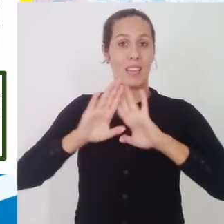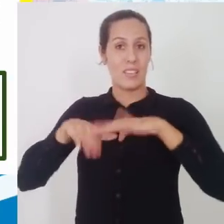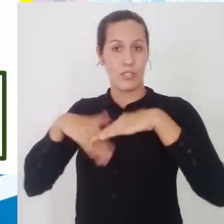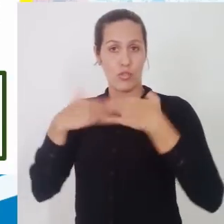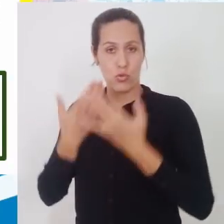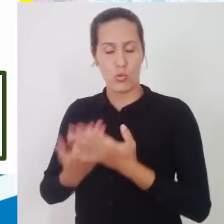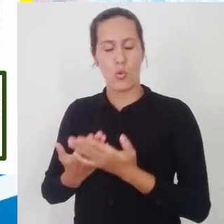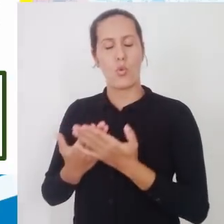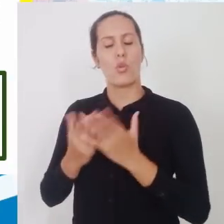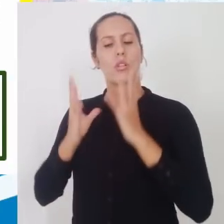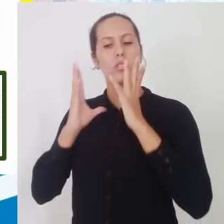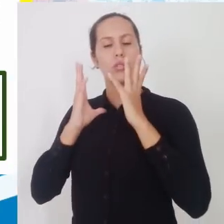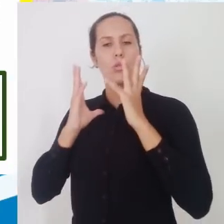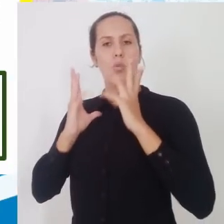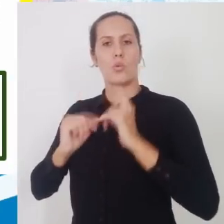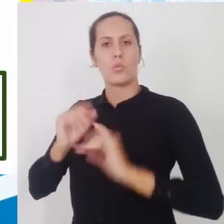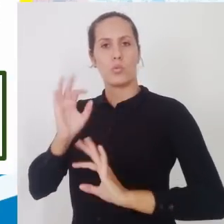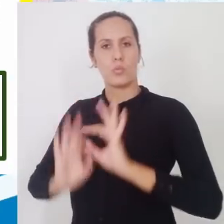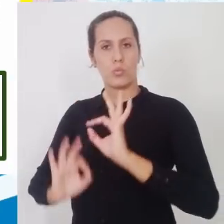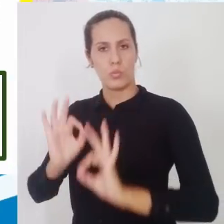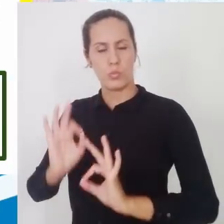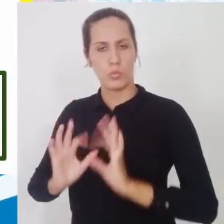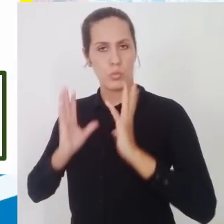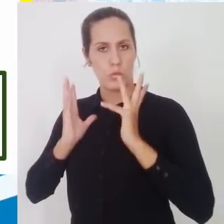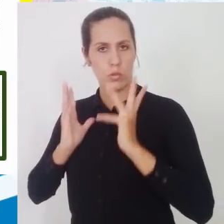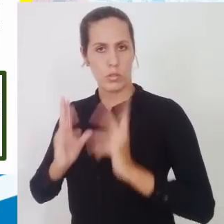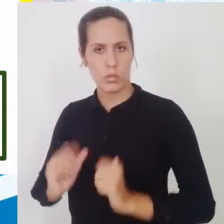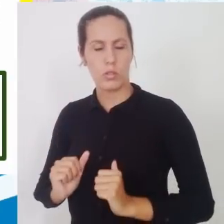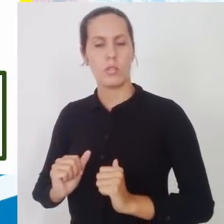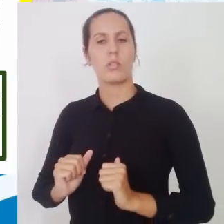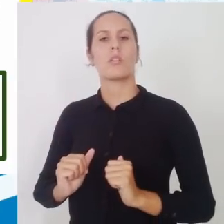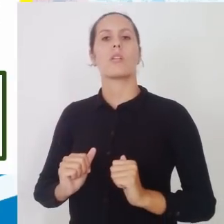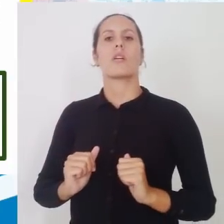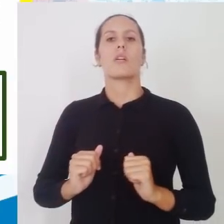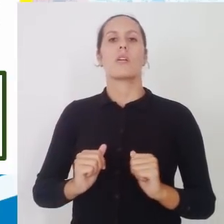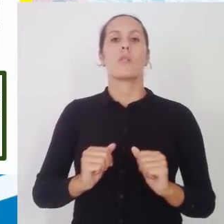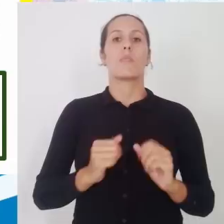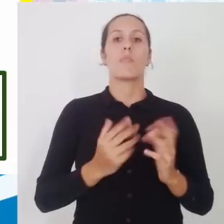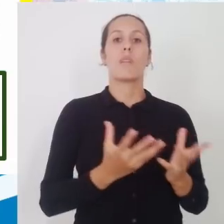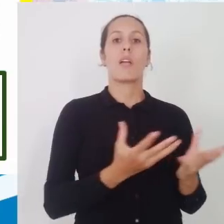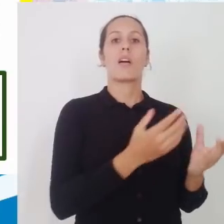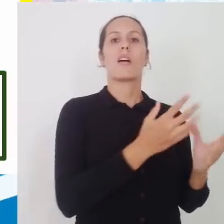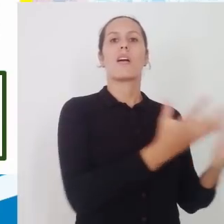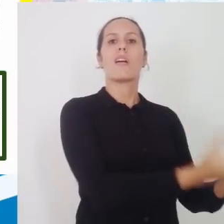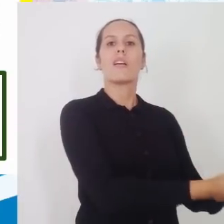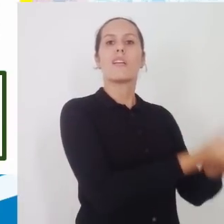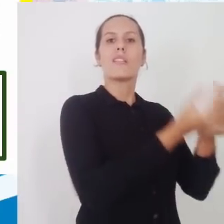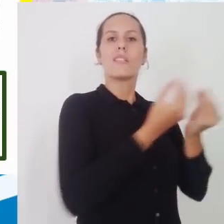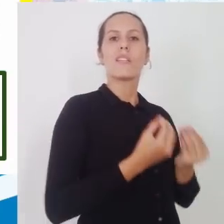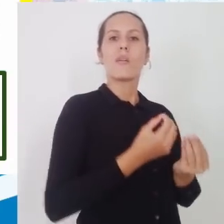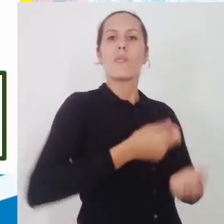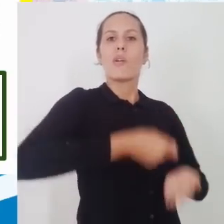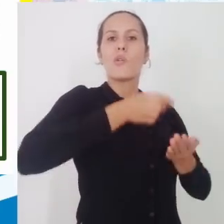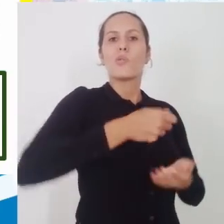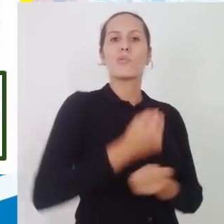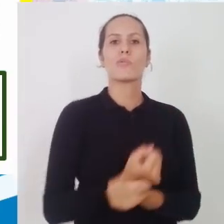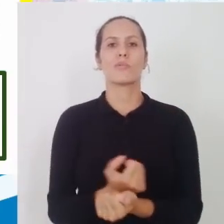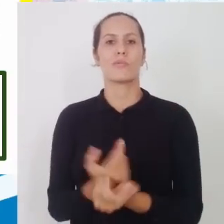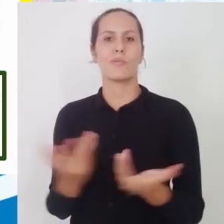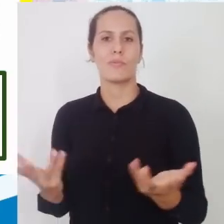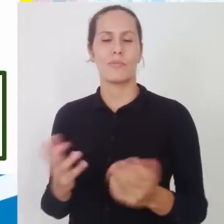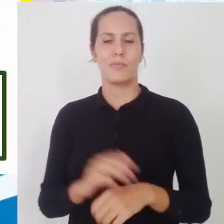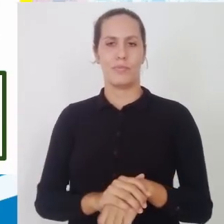alimentos. Ainda tem outra informação logo no final, que é onde a gente sabe que o prefeito é que deu